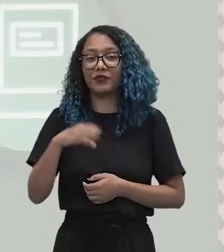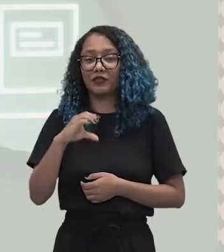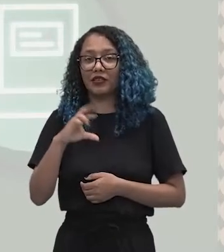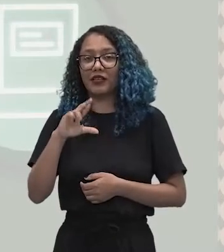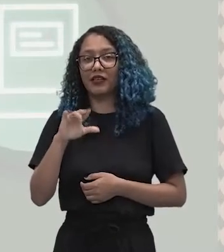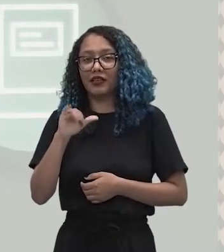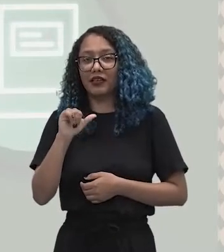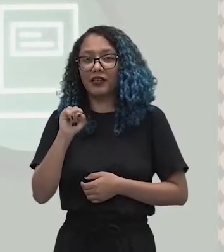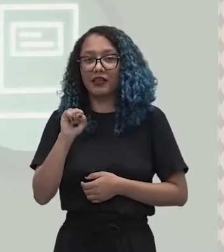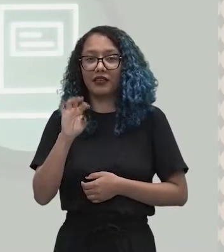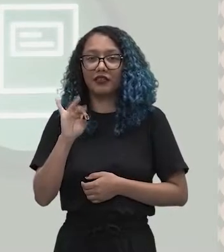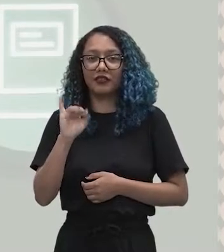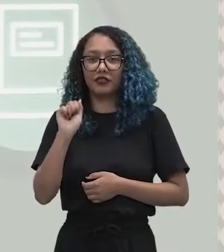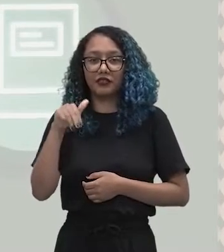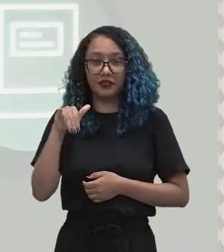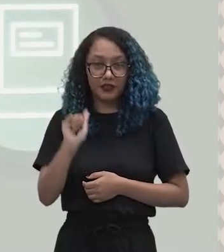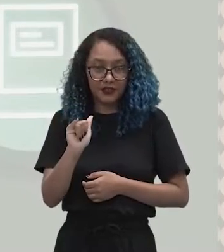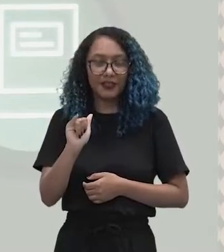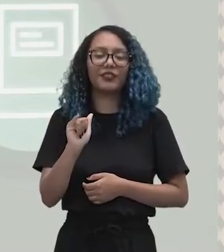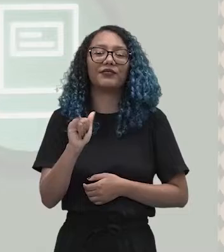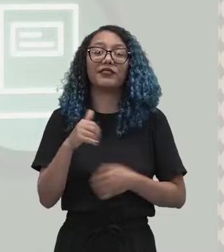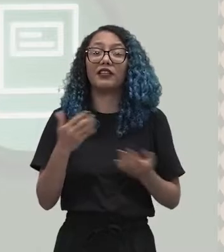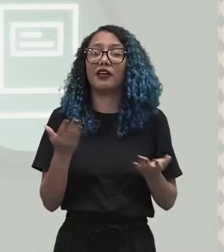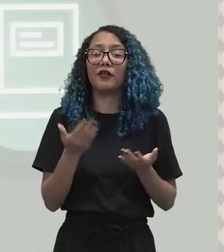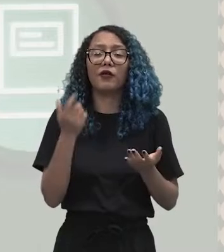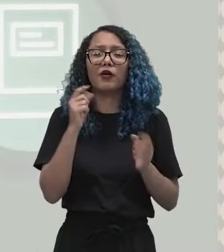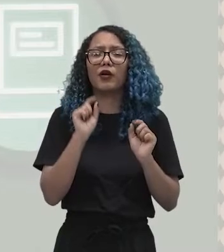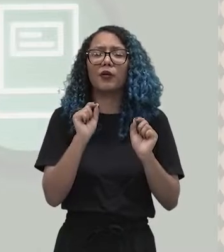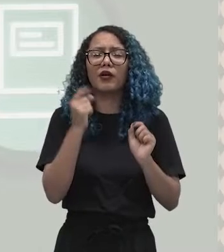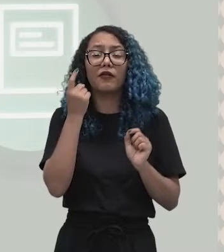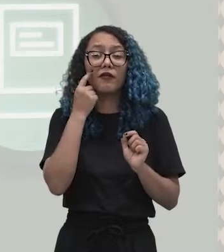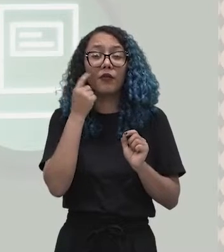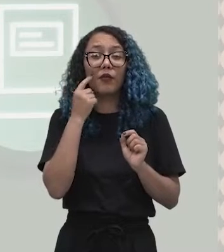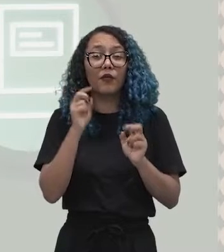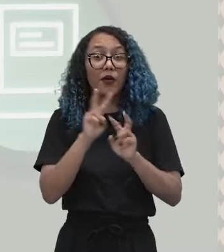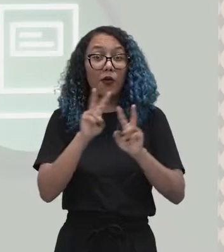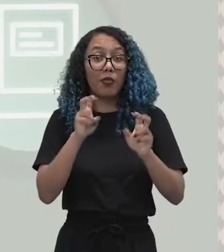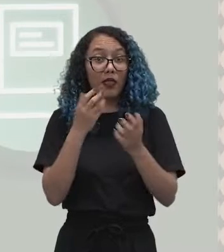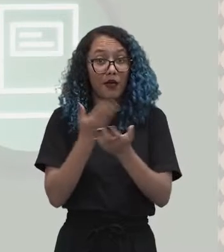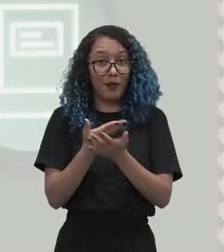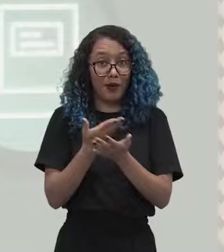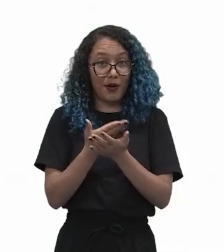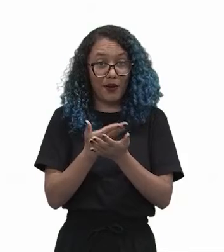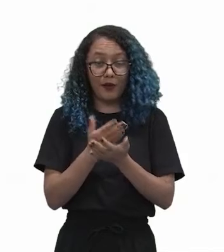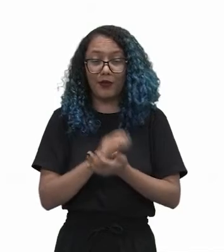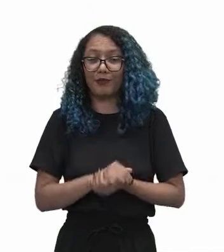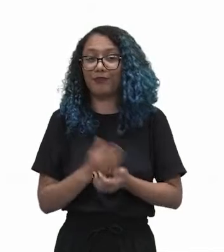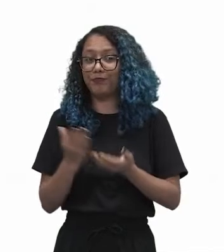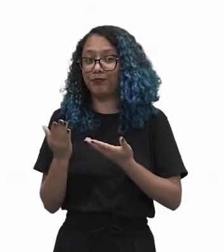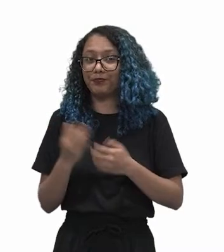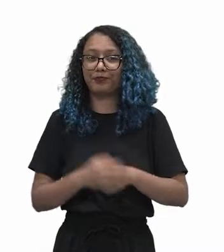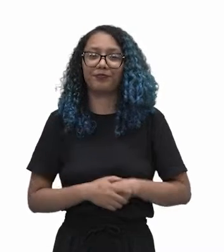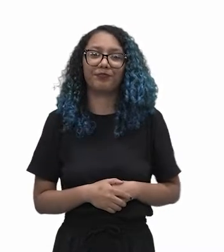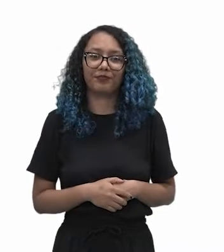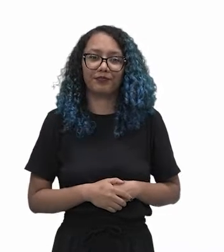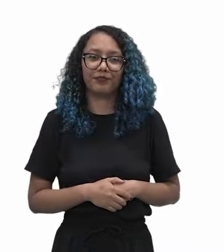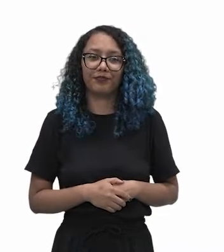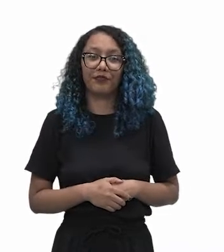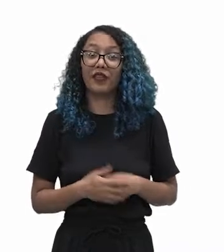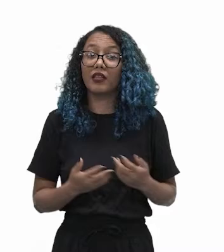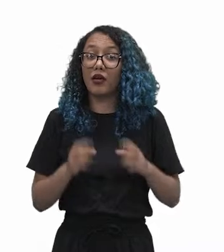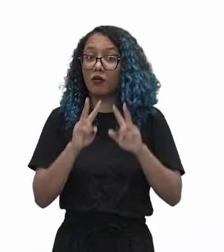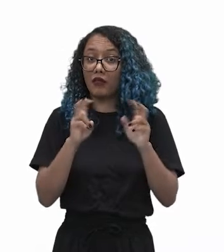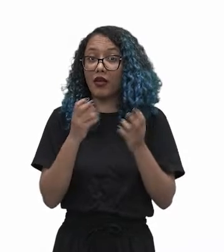professora Cristiane Marques e agora vamos ver qual é o objeto de conhecimento da nossa aula. Objeto de conhecimento da